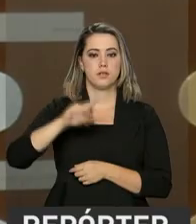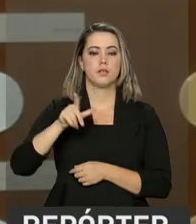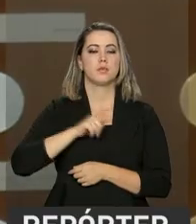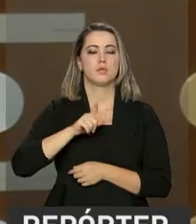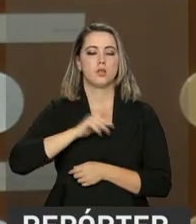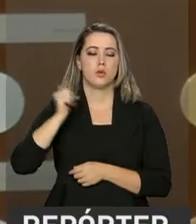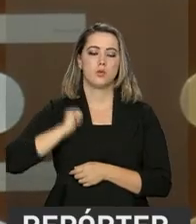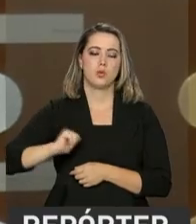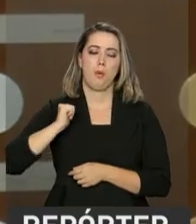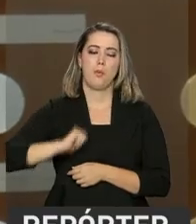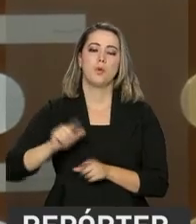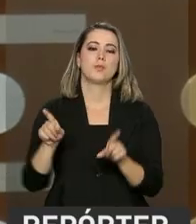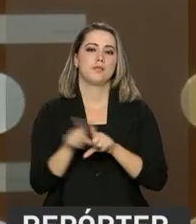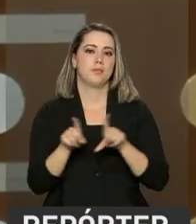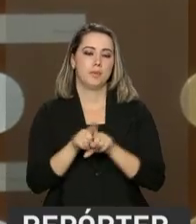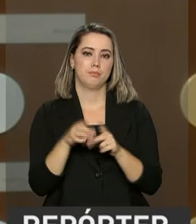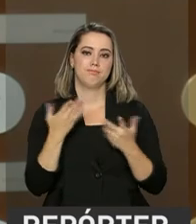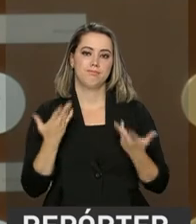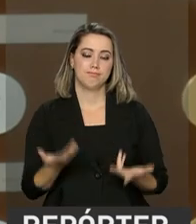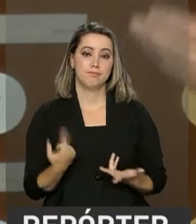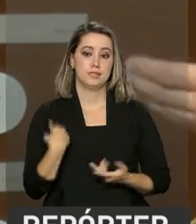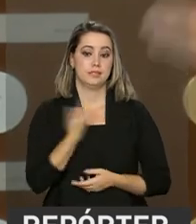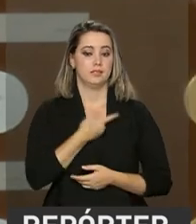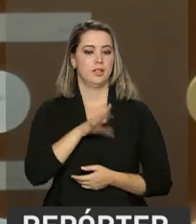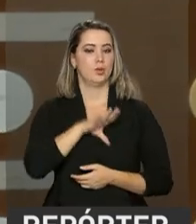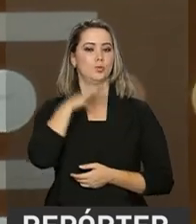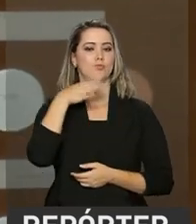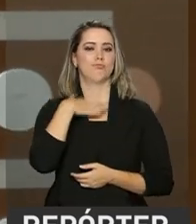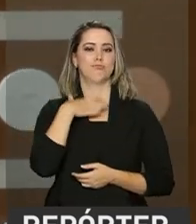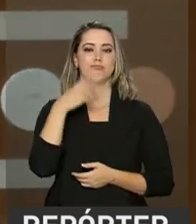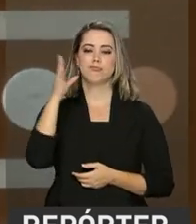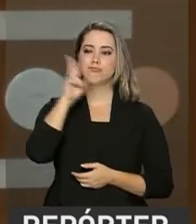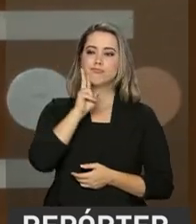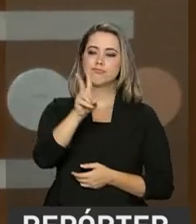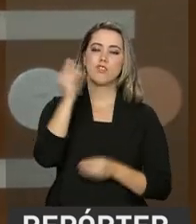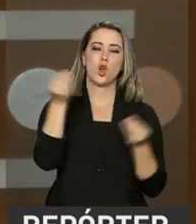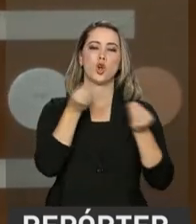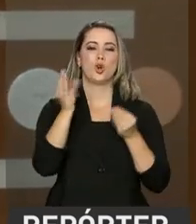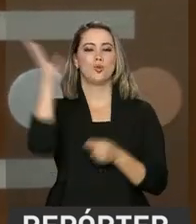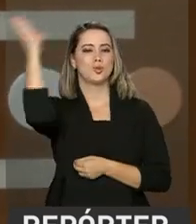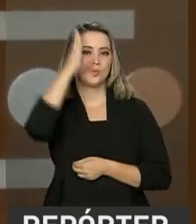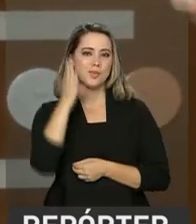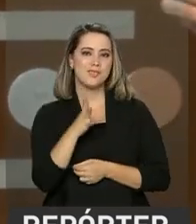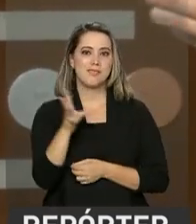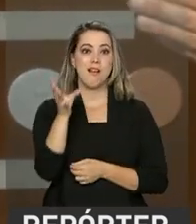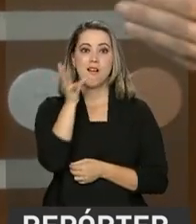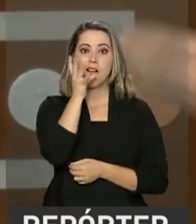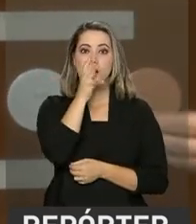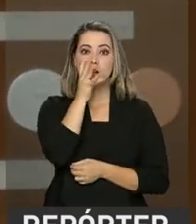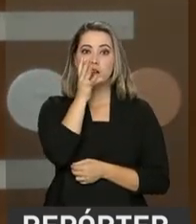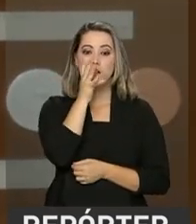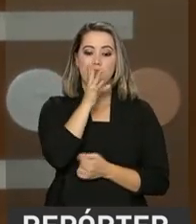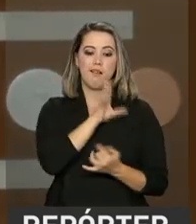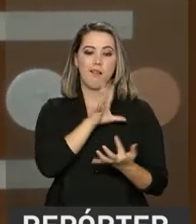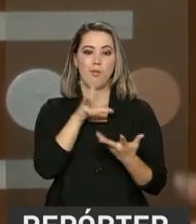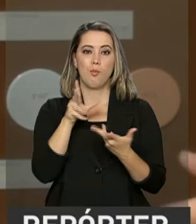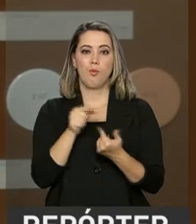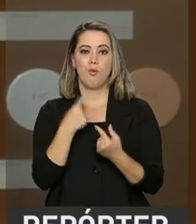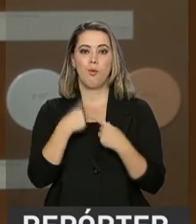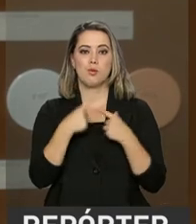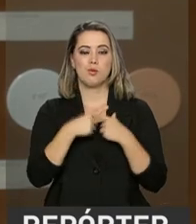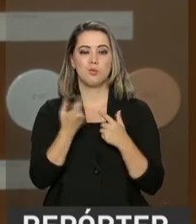nós nos orgulhamos e de ver como o brasil encantou o mundo através dos seus atletas que eram seus